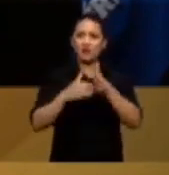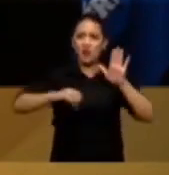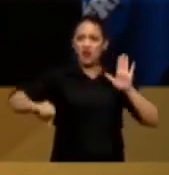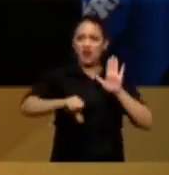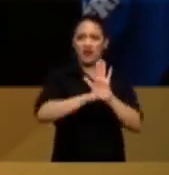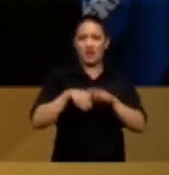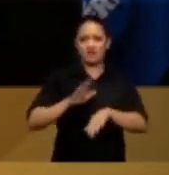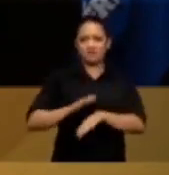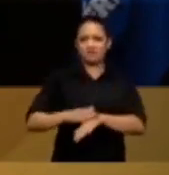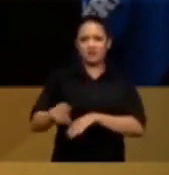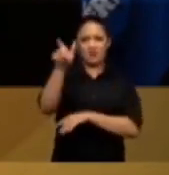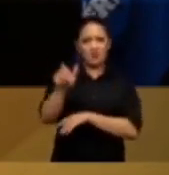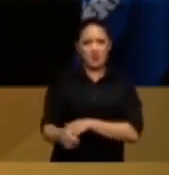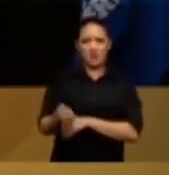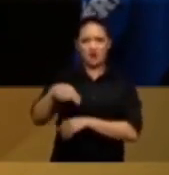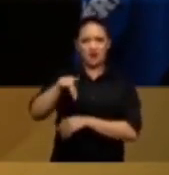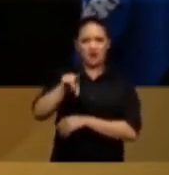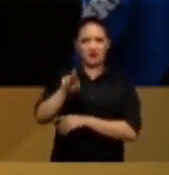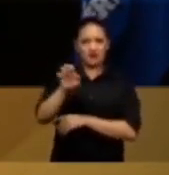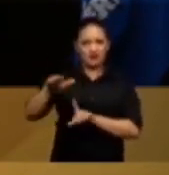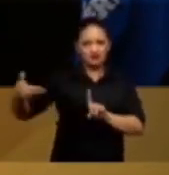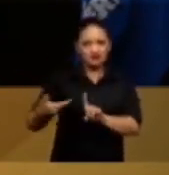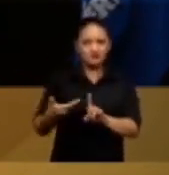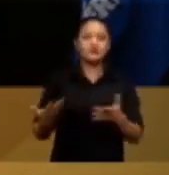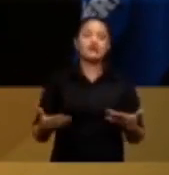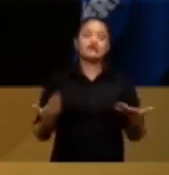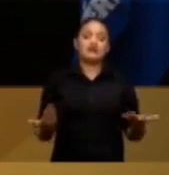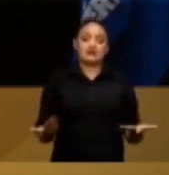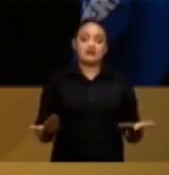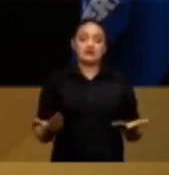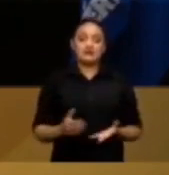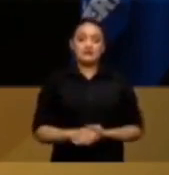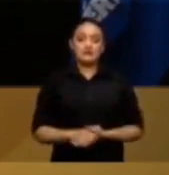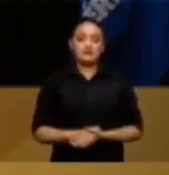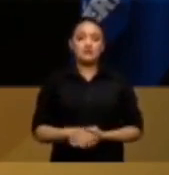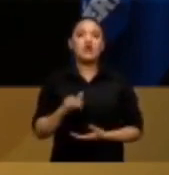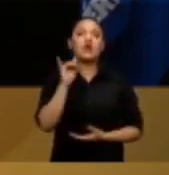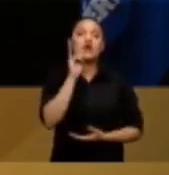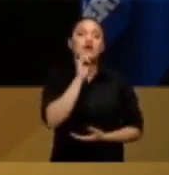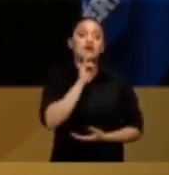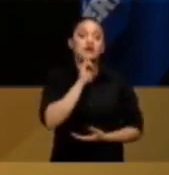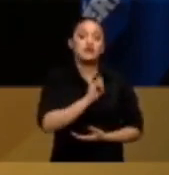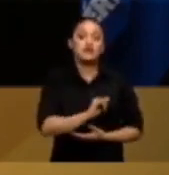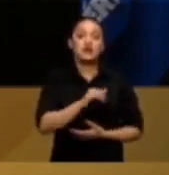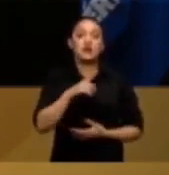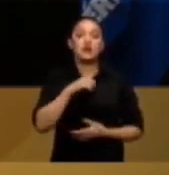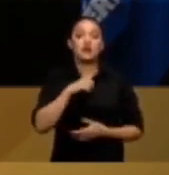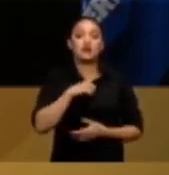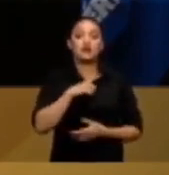praticados por André Oliveira Macedo, cuja magnitude testou da usual. Por exemplo, a